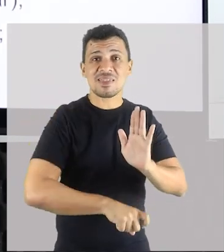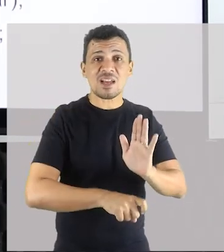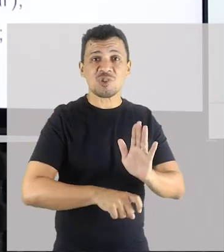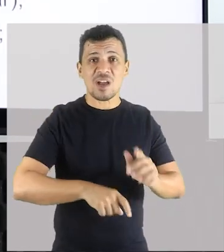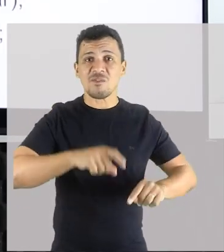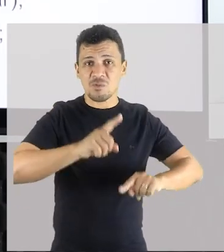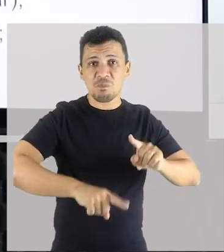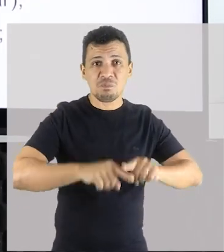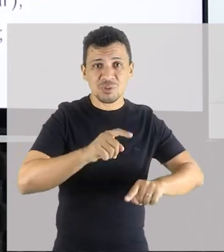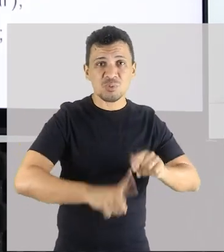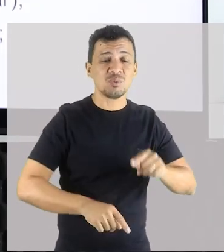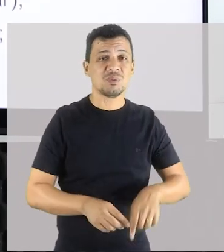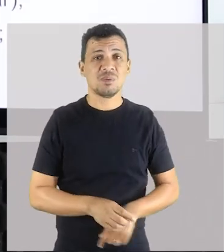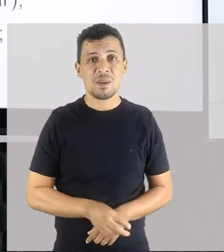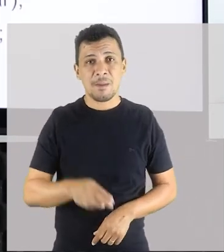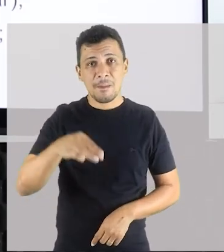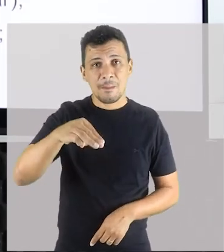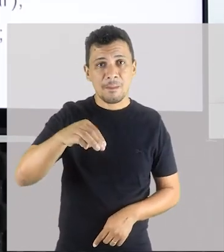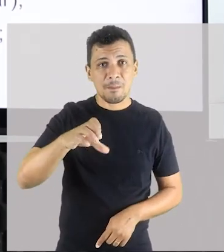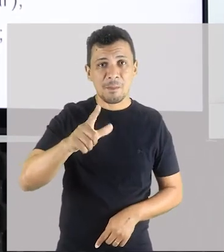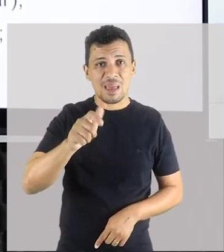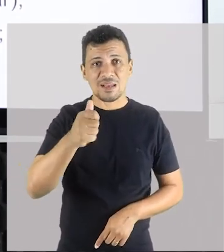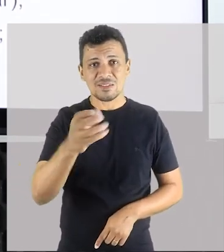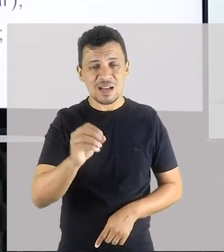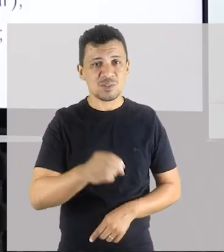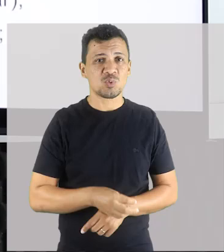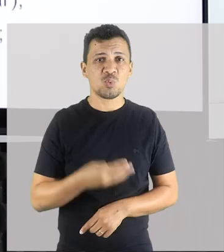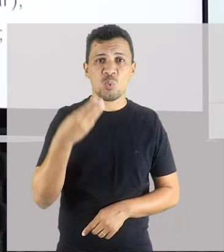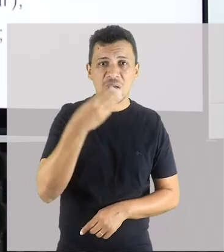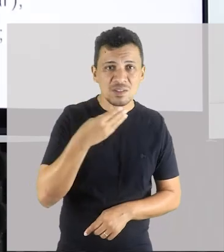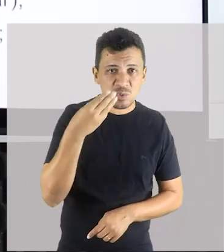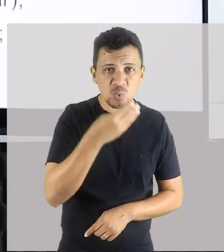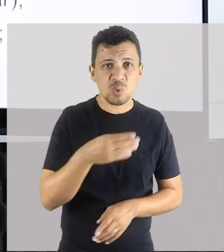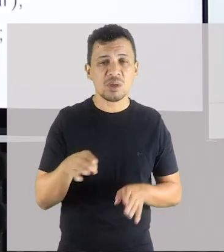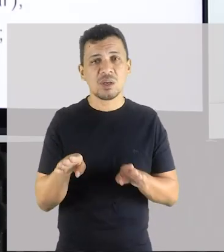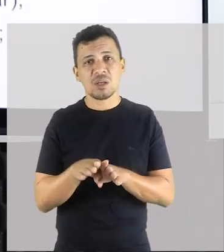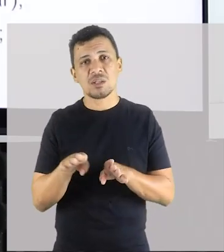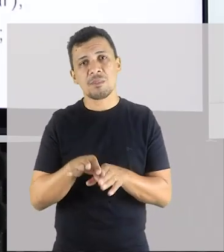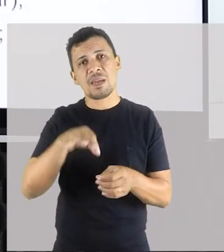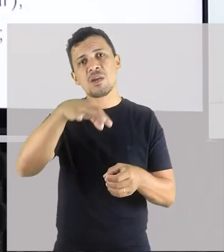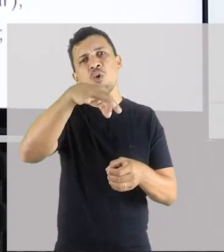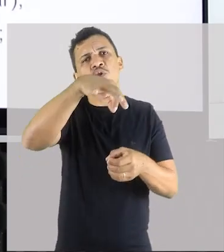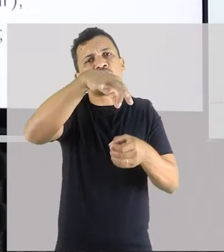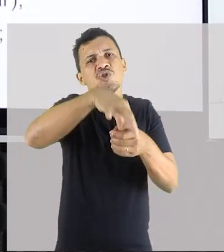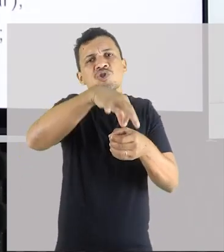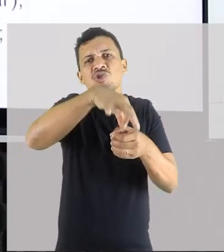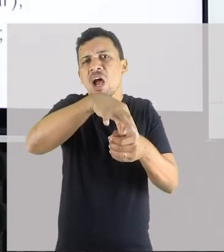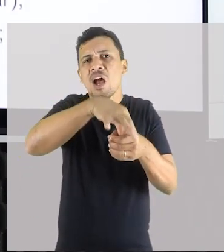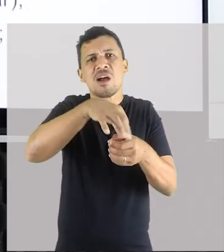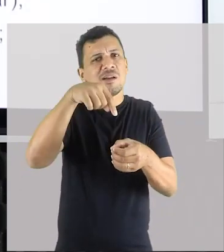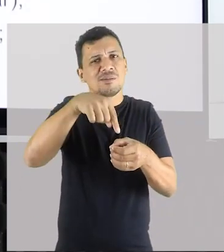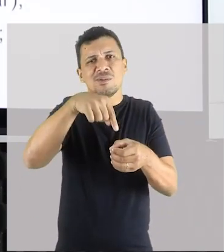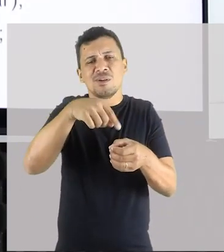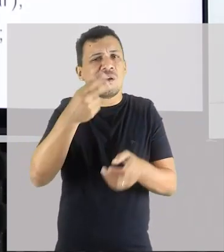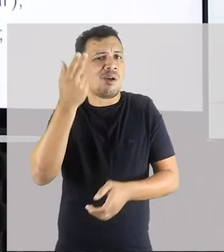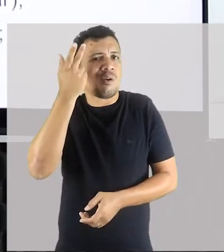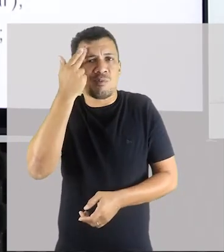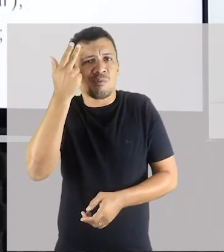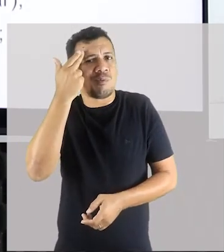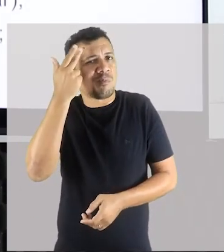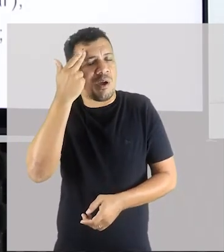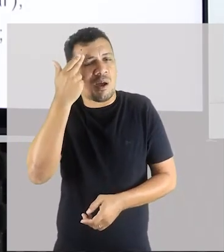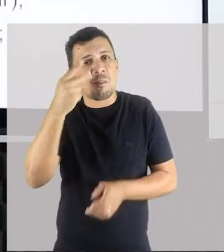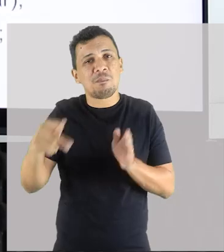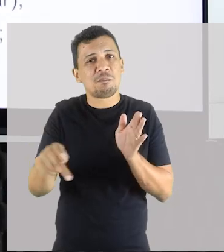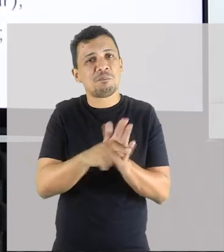esses produtos, seja o melaço, seja o açúcar e o chá, algo que era muito comum, que fazia parte